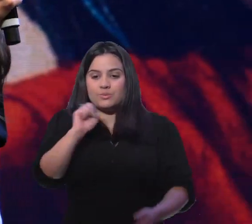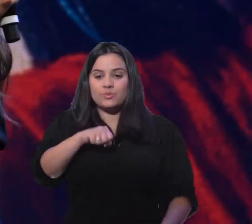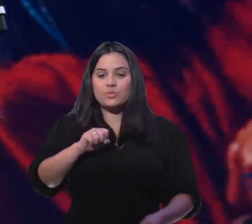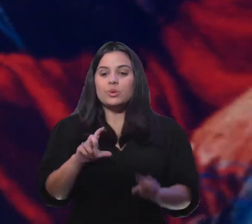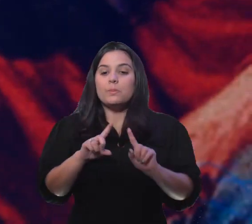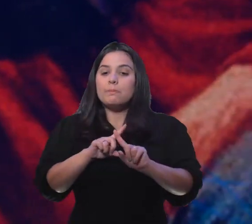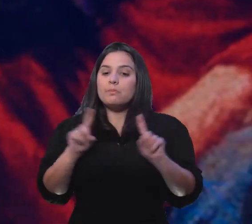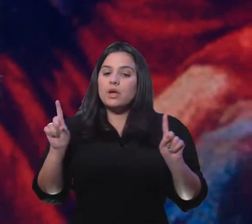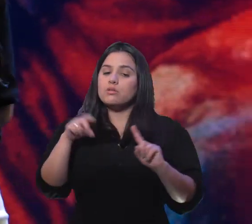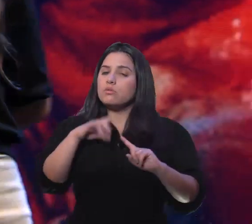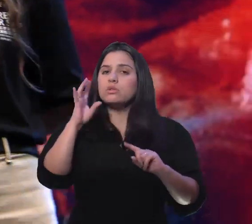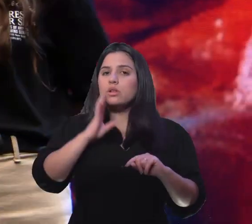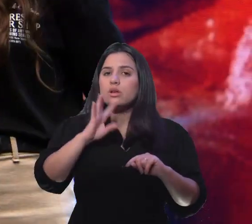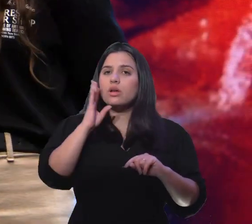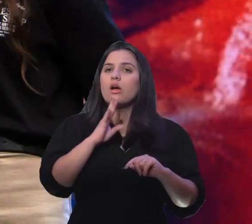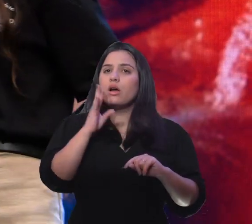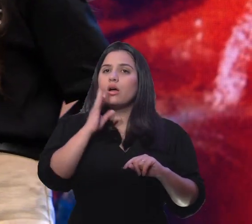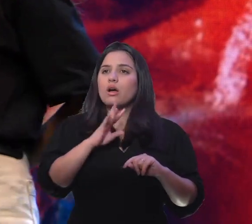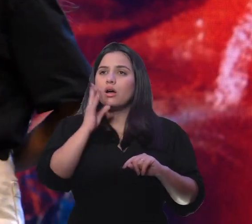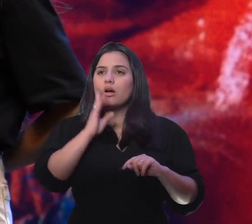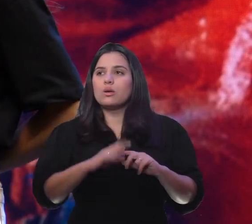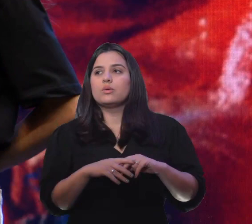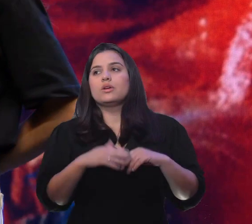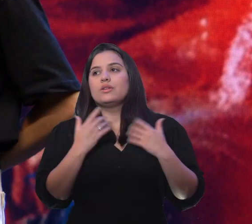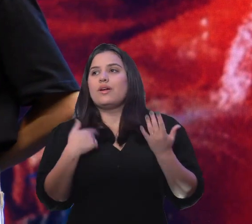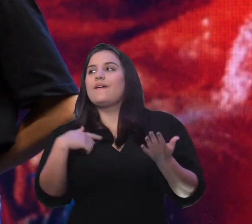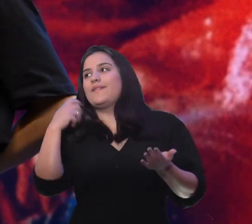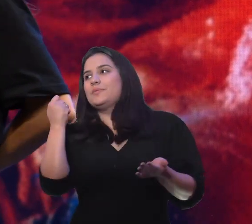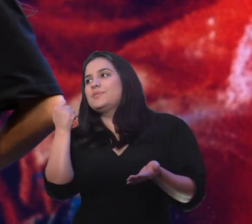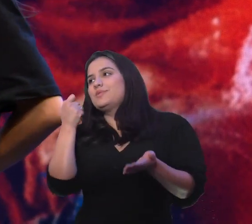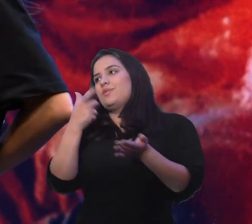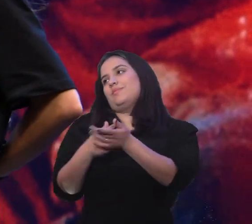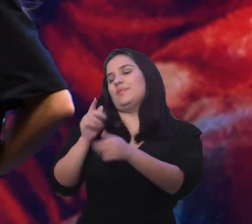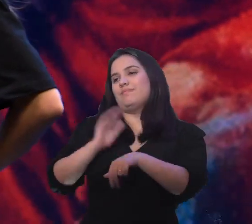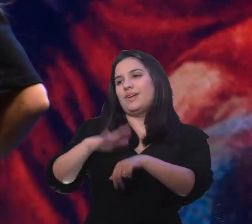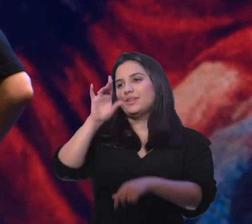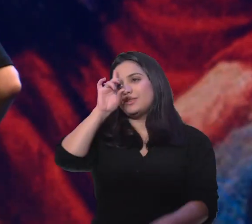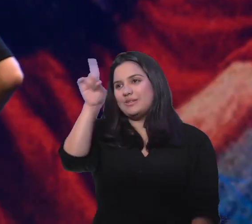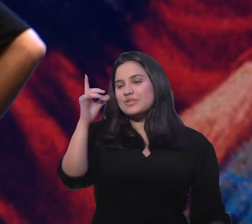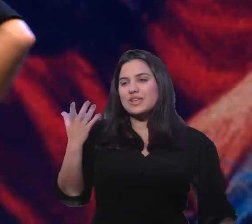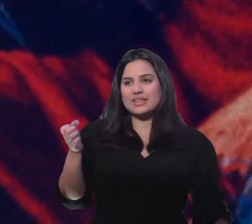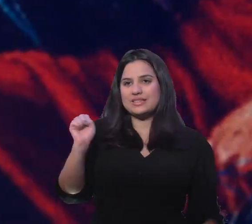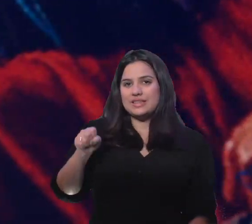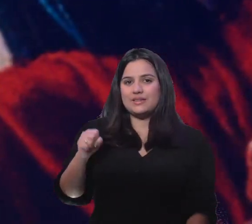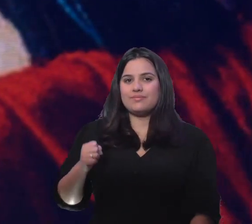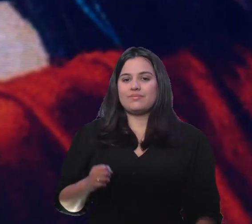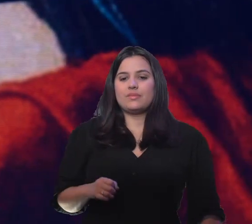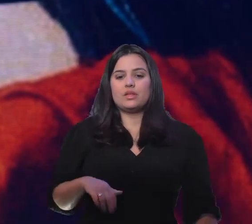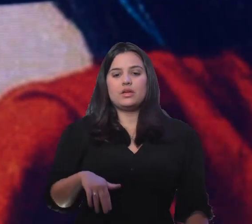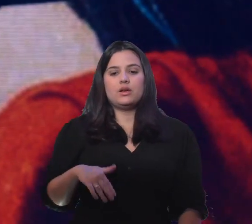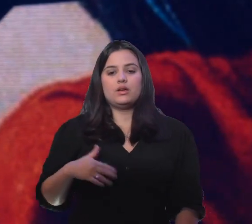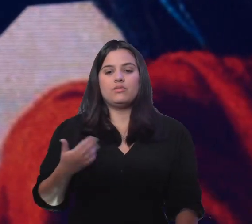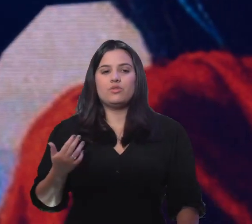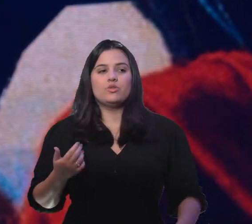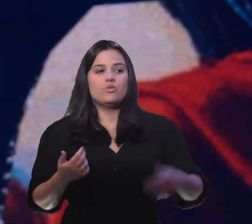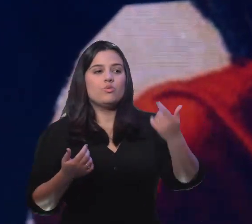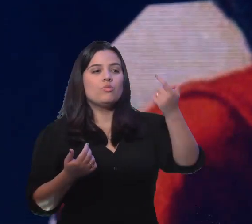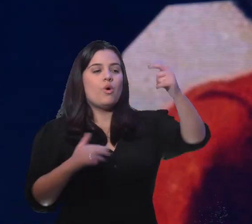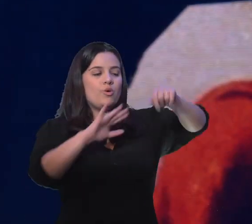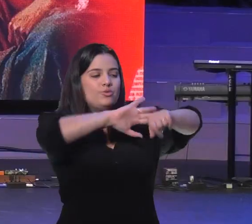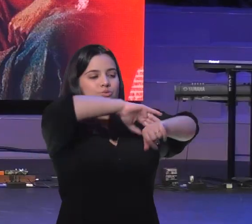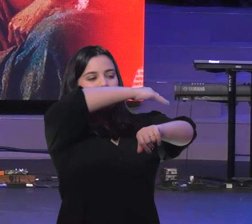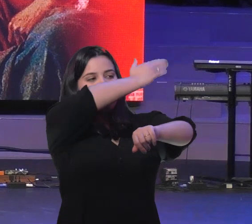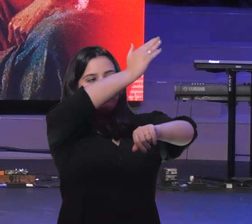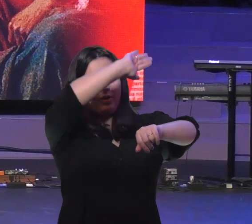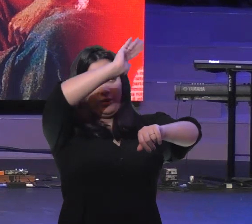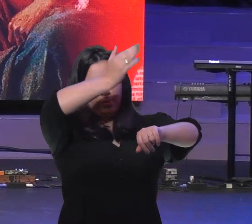E foi muito, muito legal. E a gente resolveu, vamos comprar mais um dia de esqui. Claro, por que não? Aí a gente foi num outro monte lá, num outro morro,